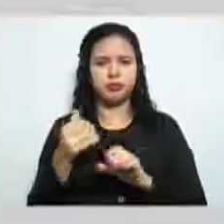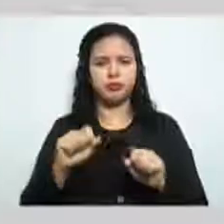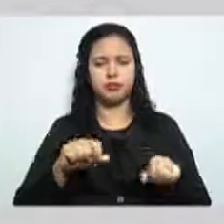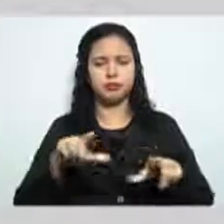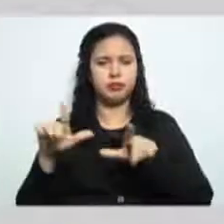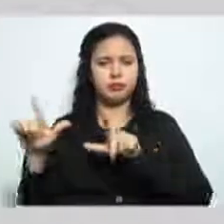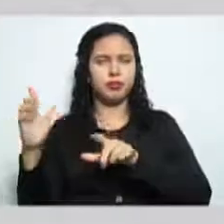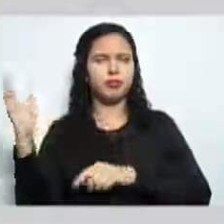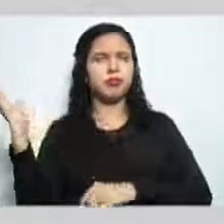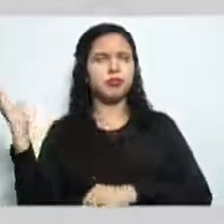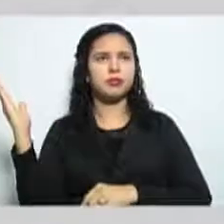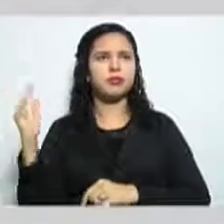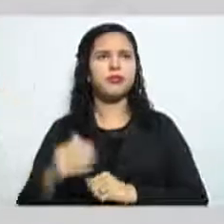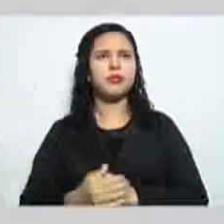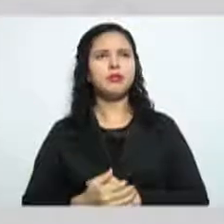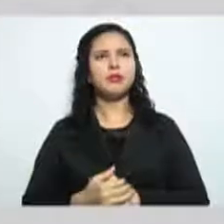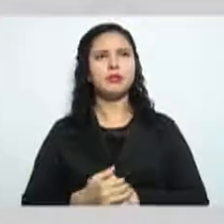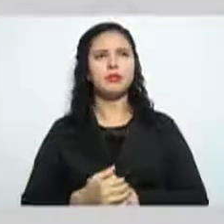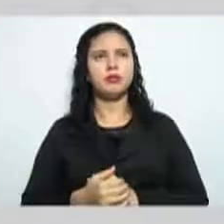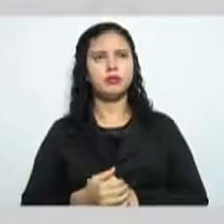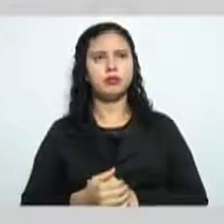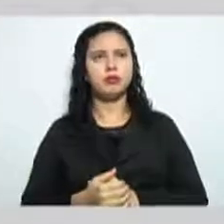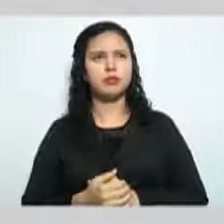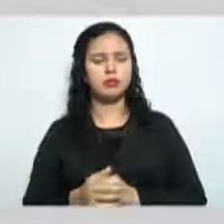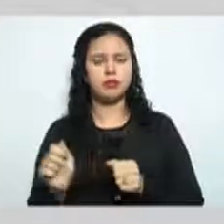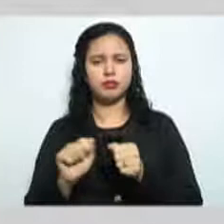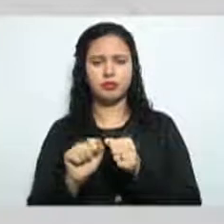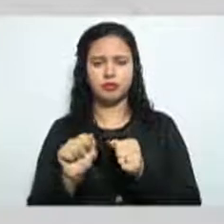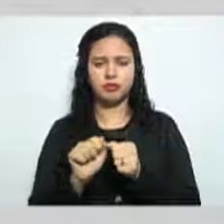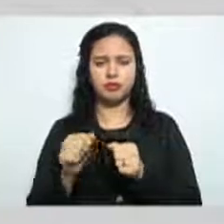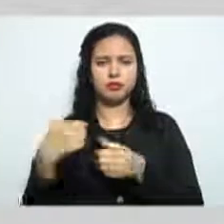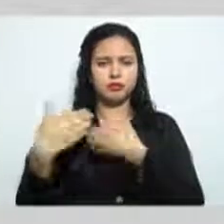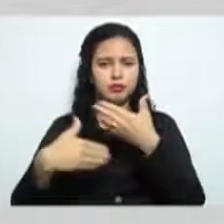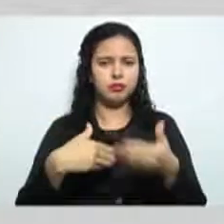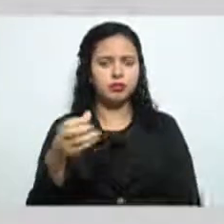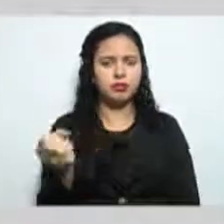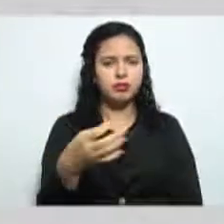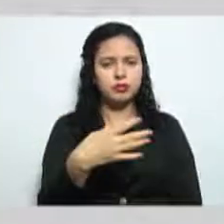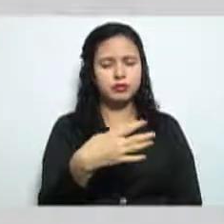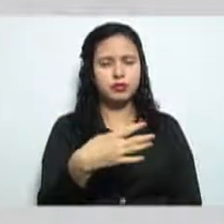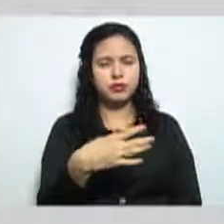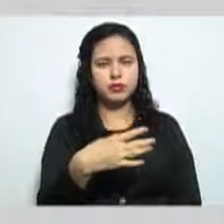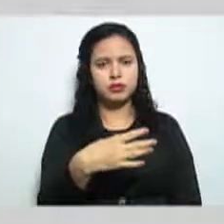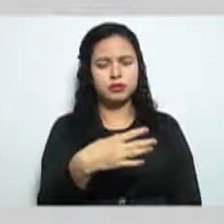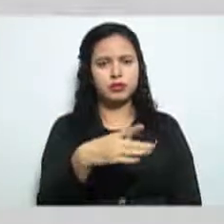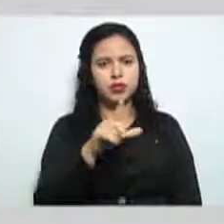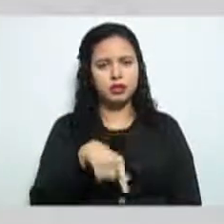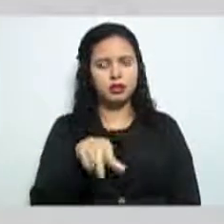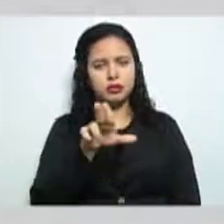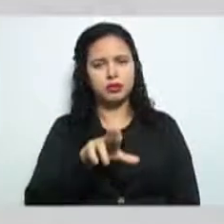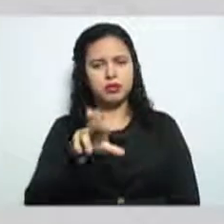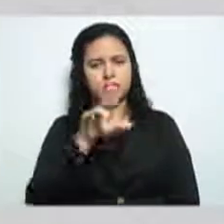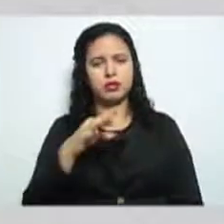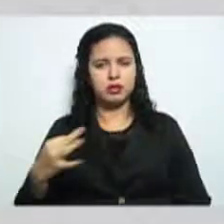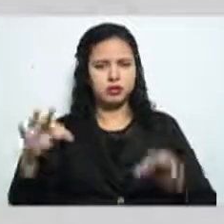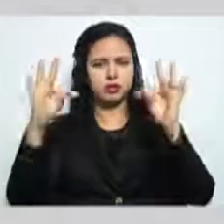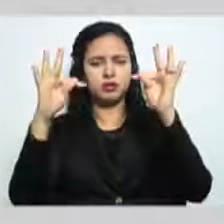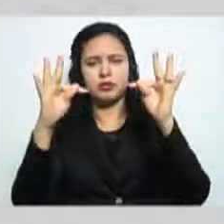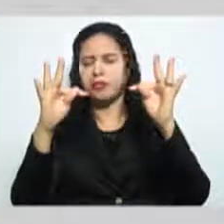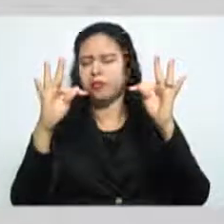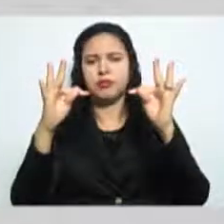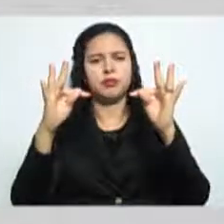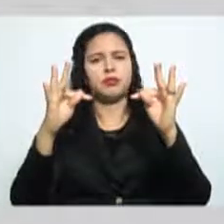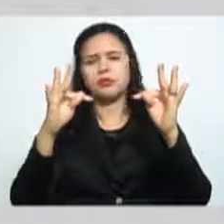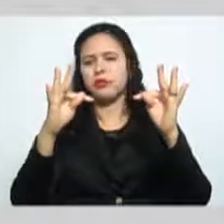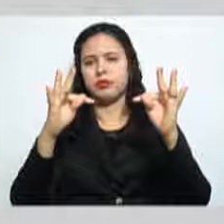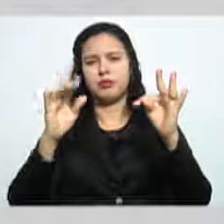vê que produzir de uma maneira mais moderna nem sempre significa utilizar mais tecnologias ou tecnologias